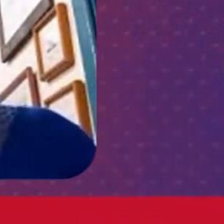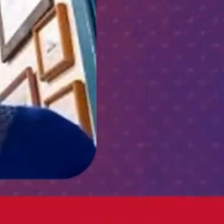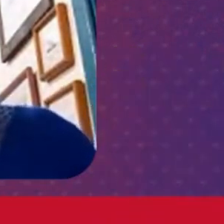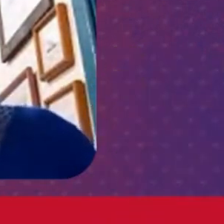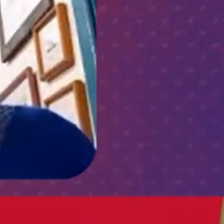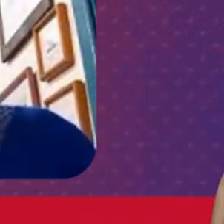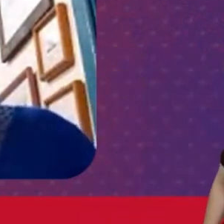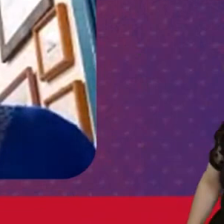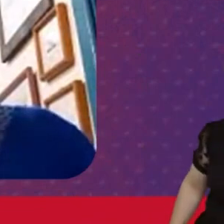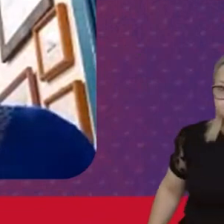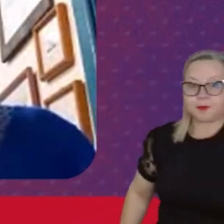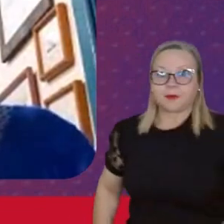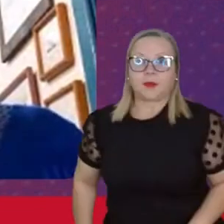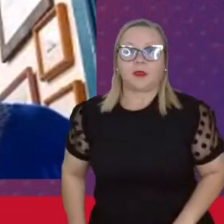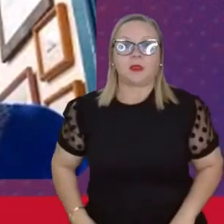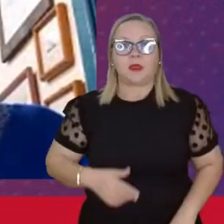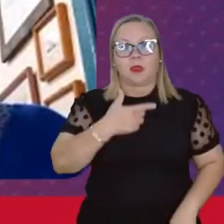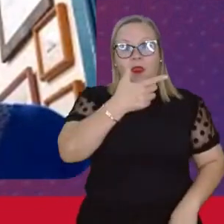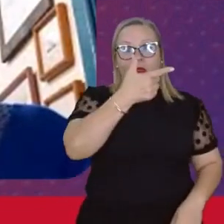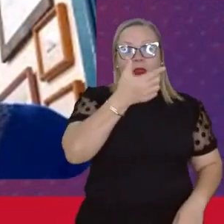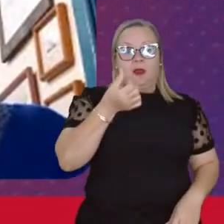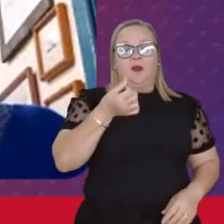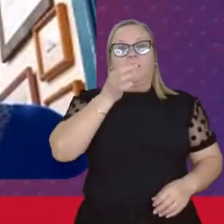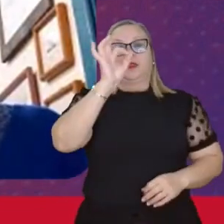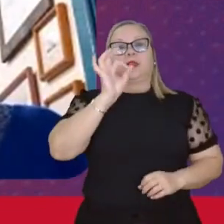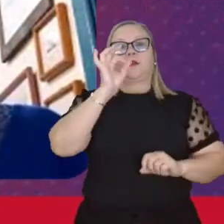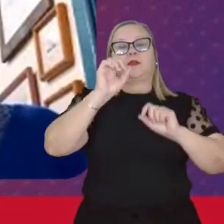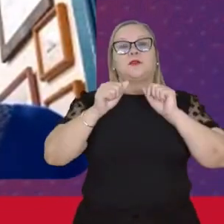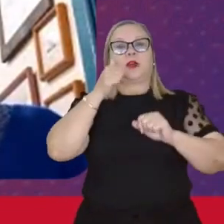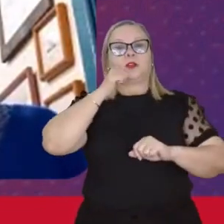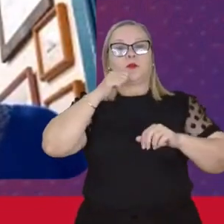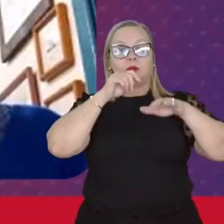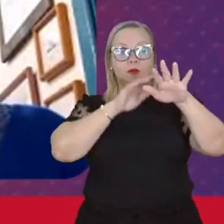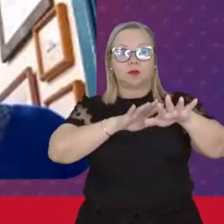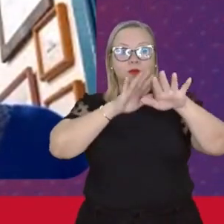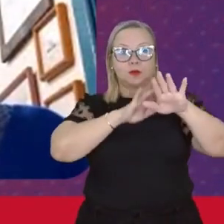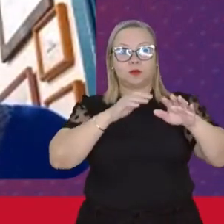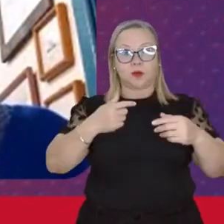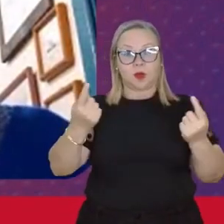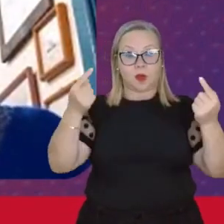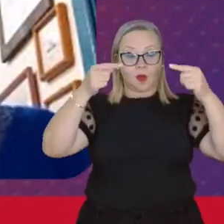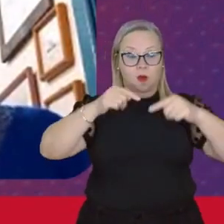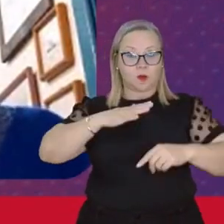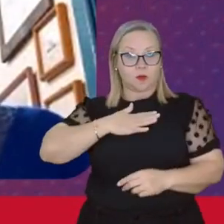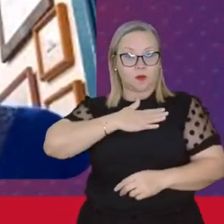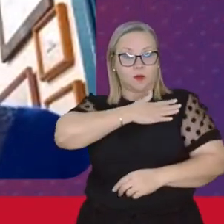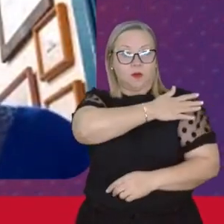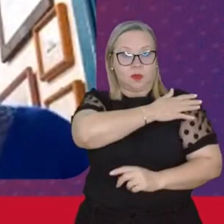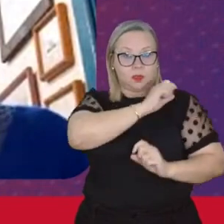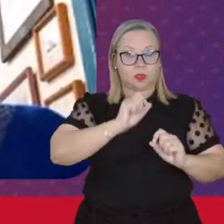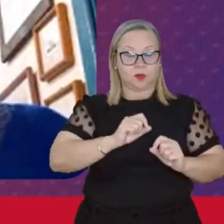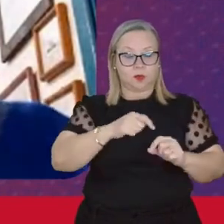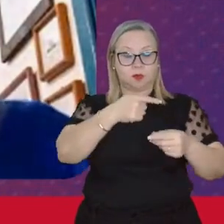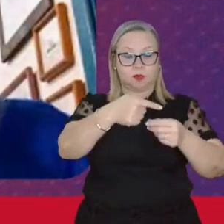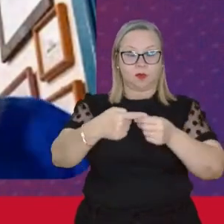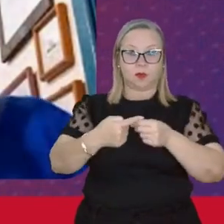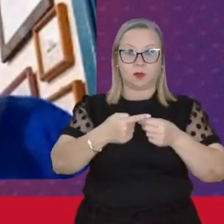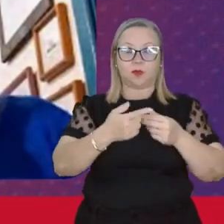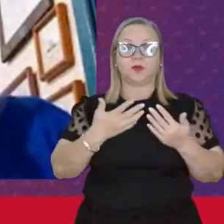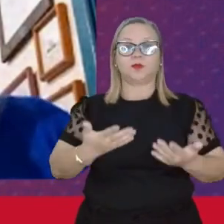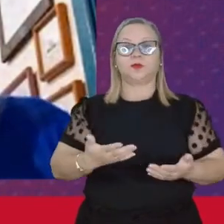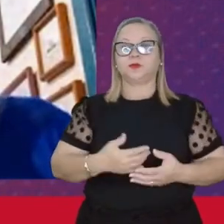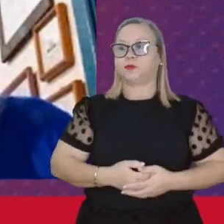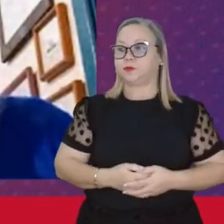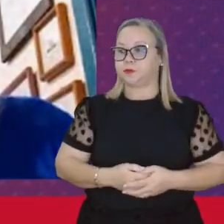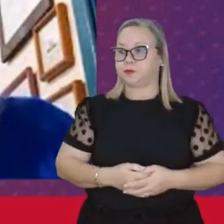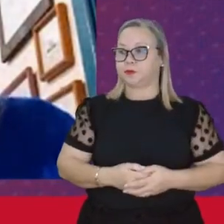mulheres nos movimentos contra a ditadura, inclusive nas guerrilhas urbanas.